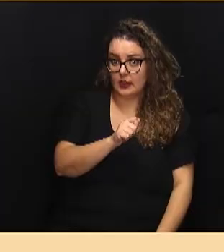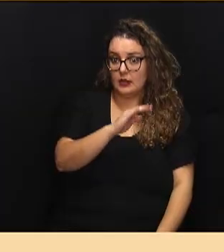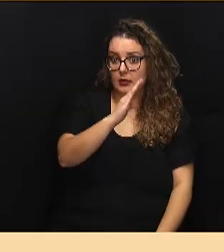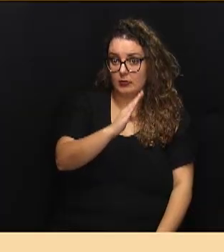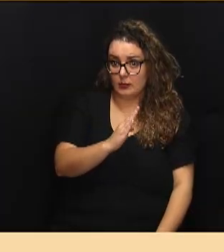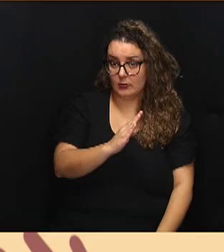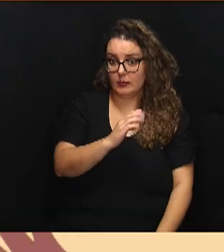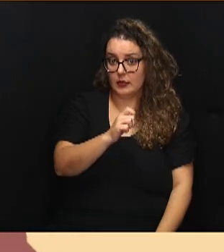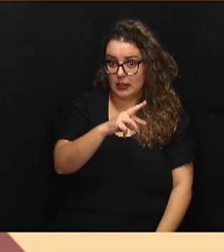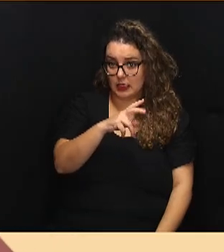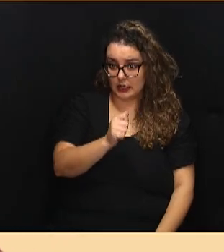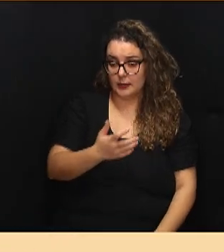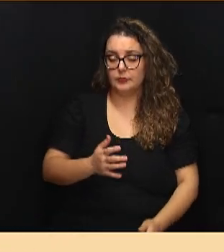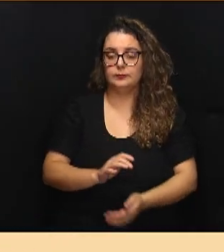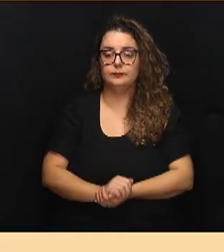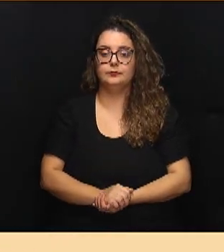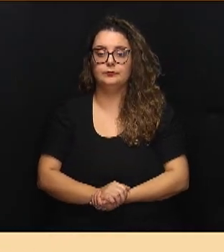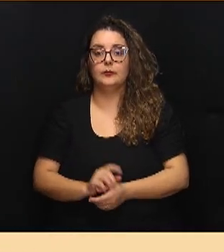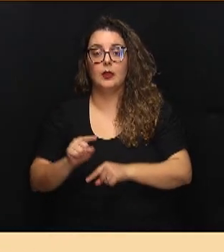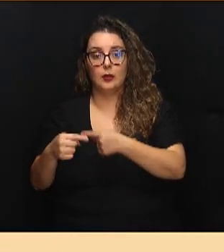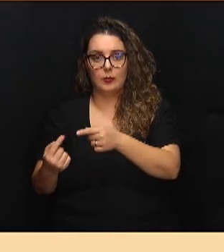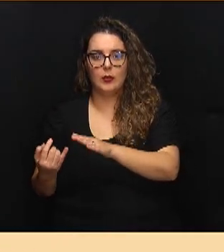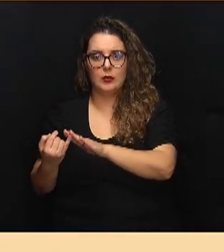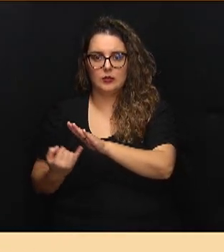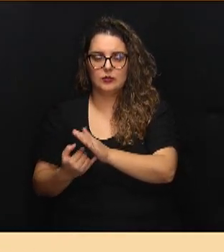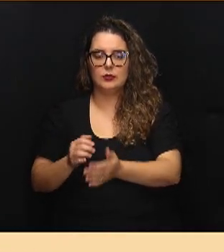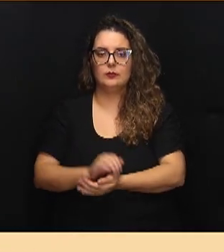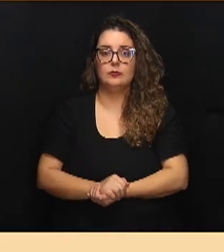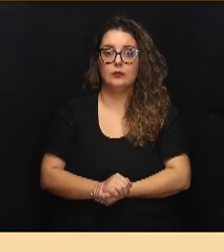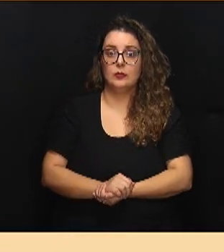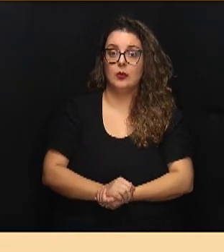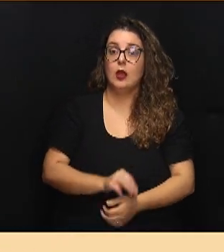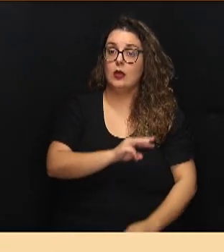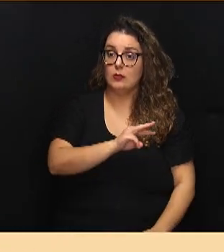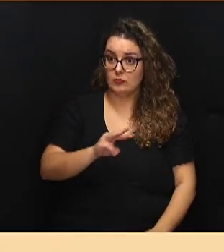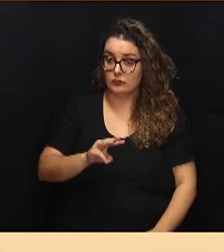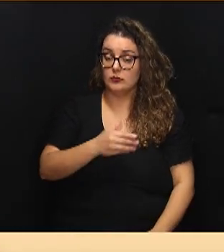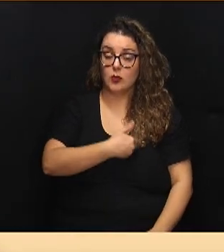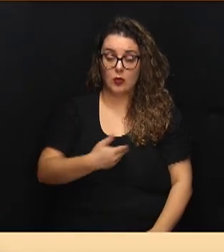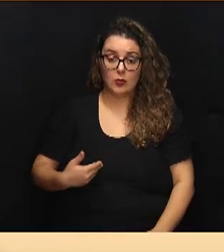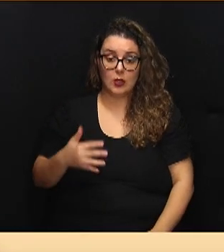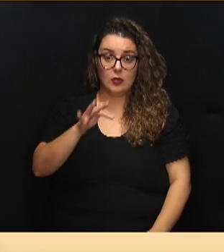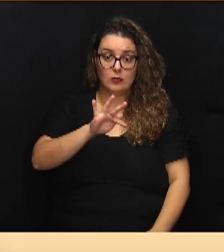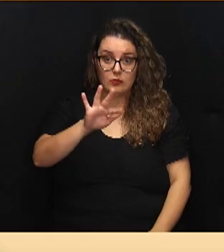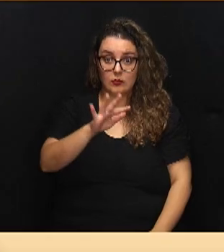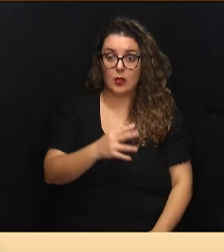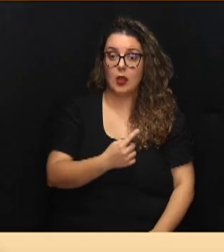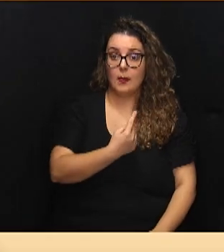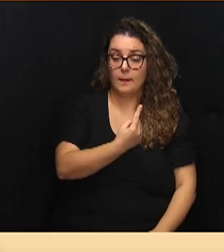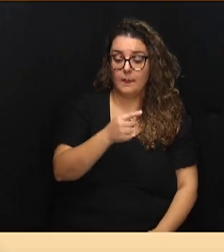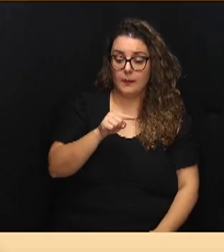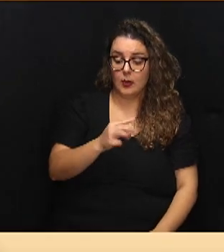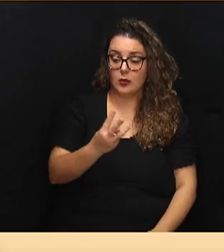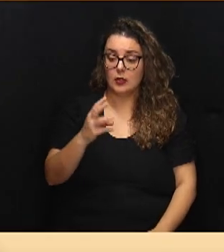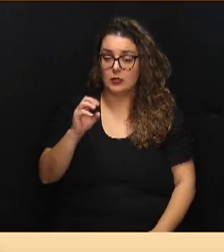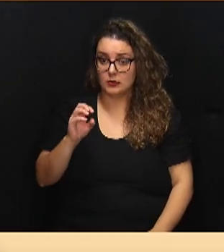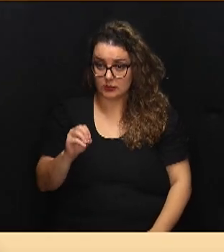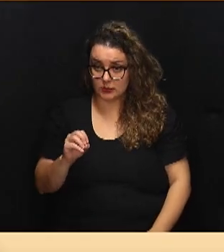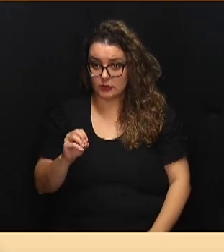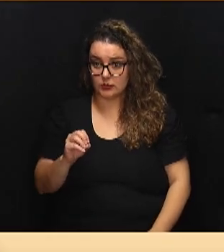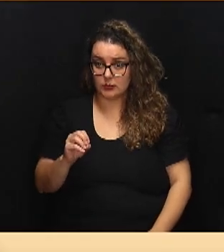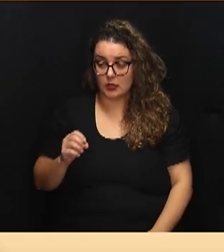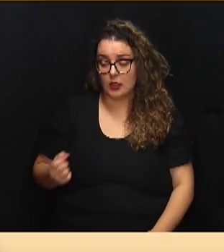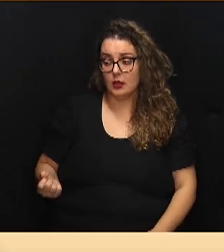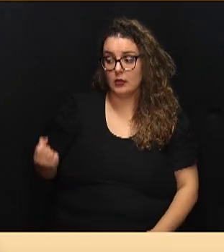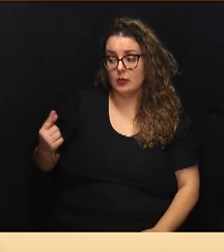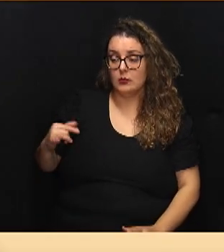Colônia Tozan. De acordo com o portal da imigração do governo federal, cerca de 1.300